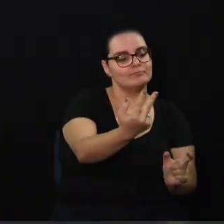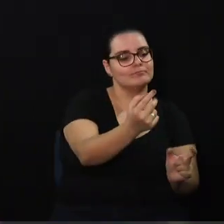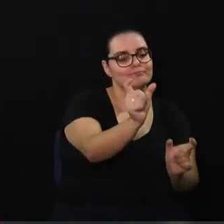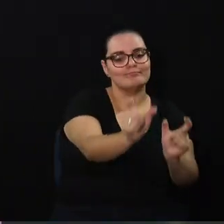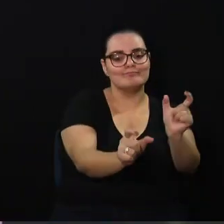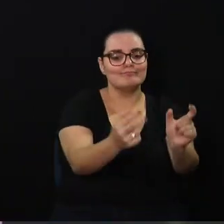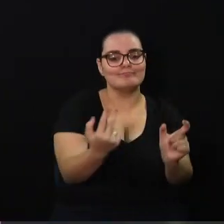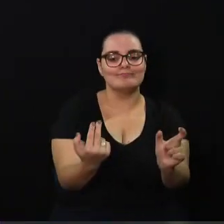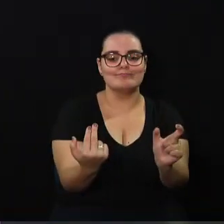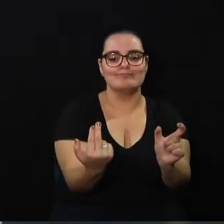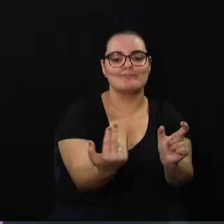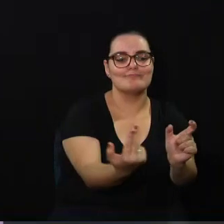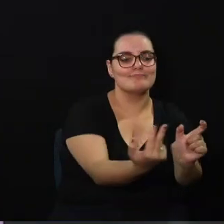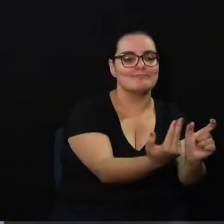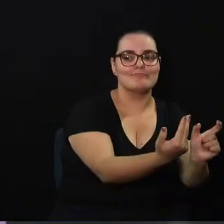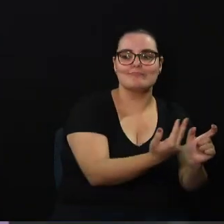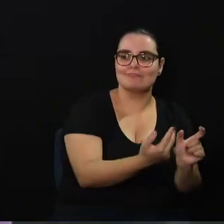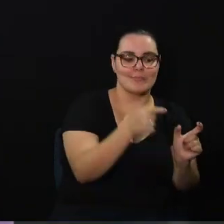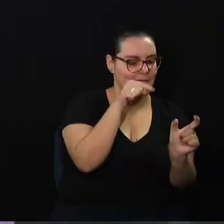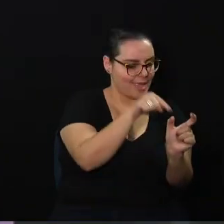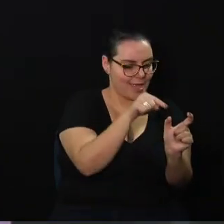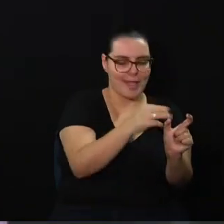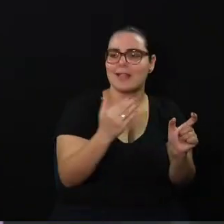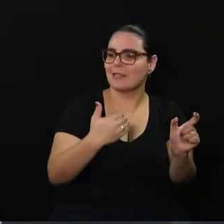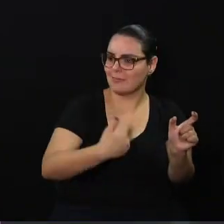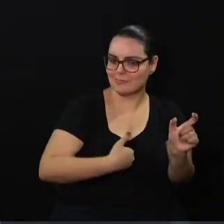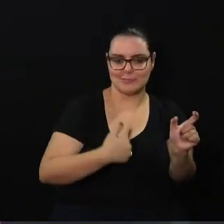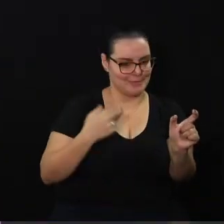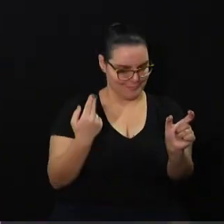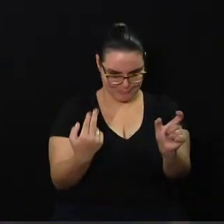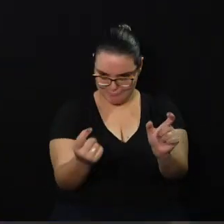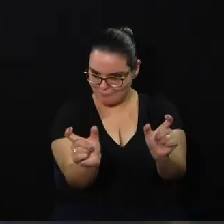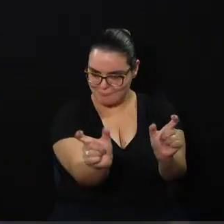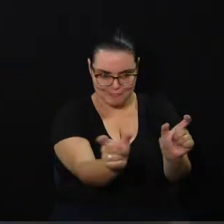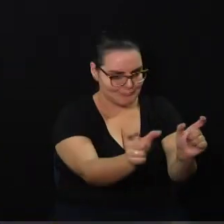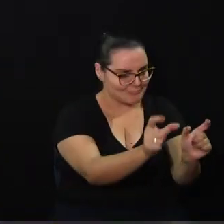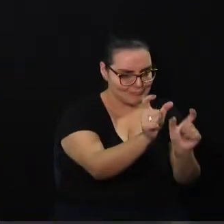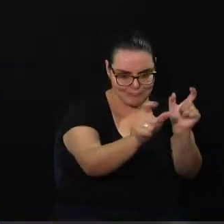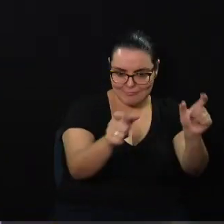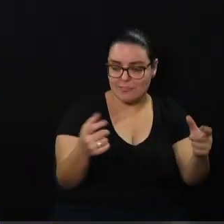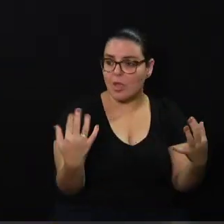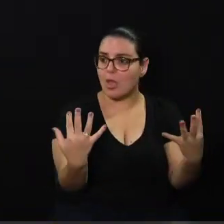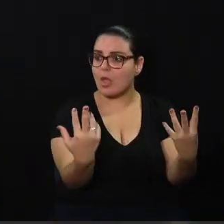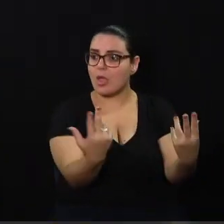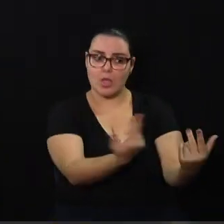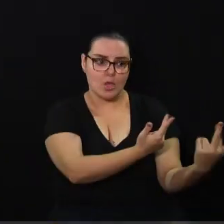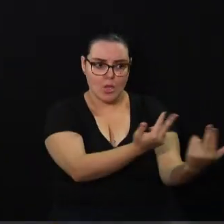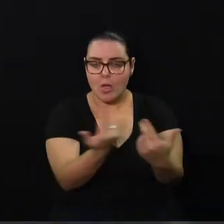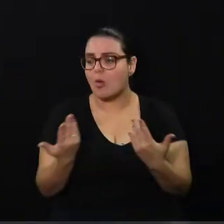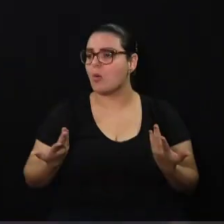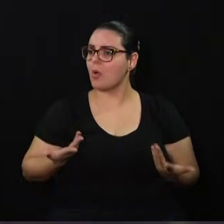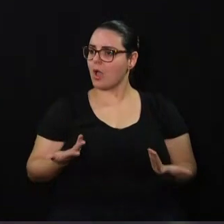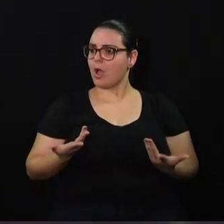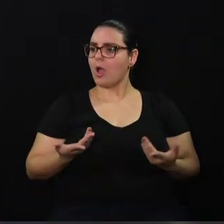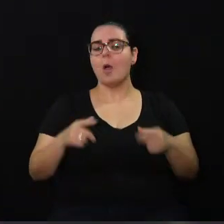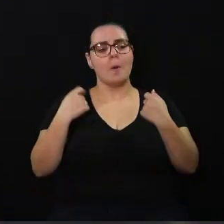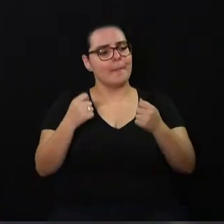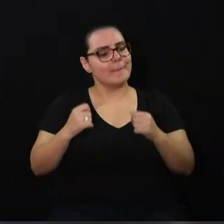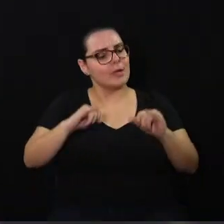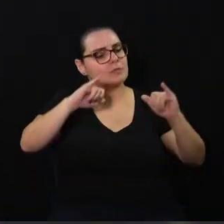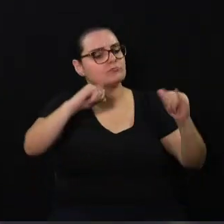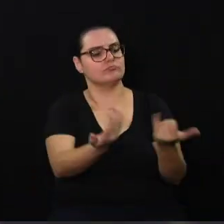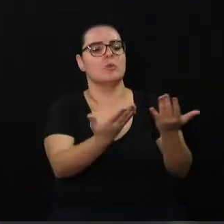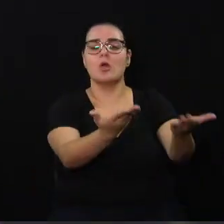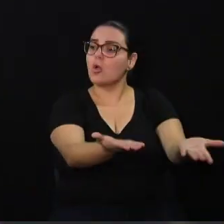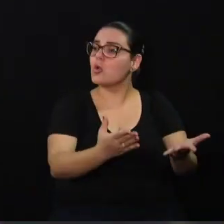questão de privilégio de concessão de benefícios é preciso ser dado a ela as chances que ela precisa para